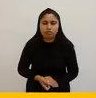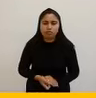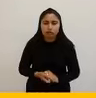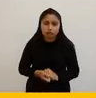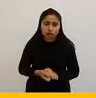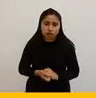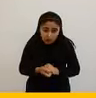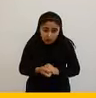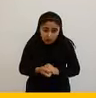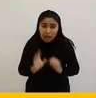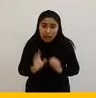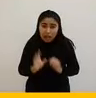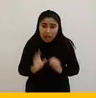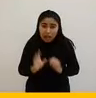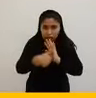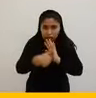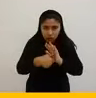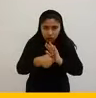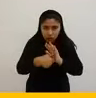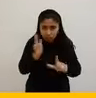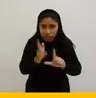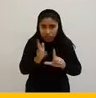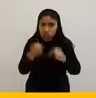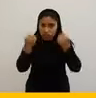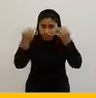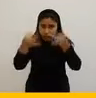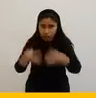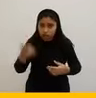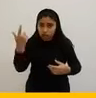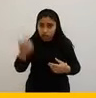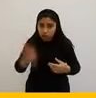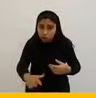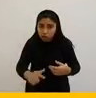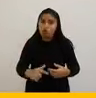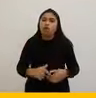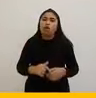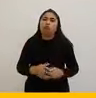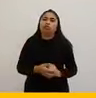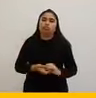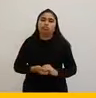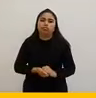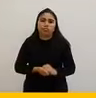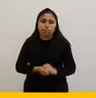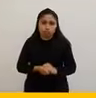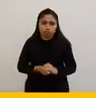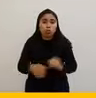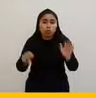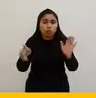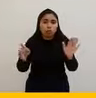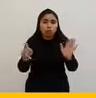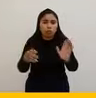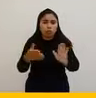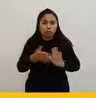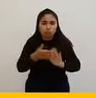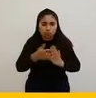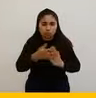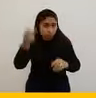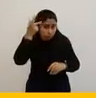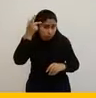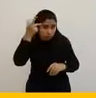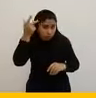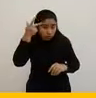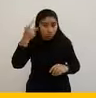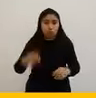mais tarde na live, eu só vou repetir as atividades permitidas nesta etapa do Plano São Paulo.